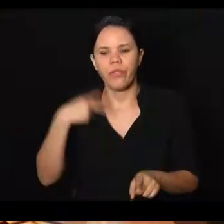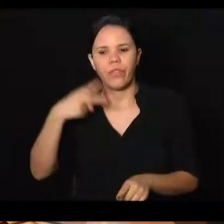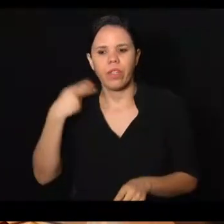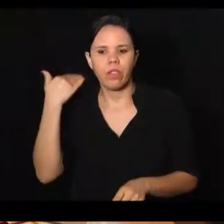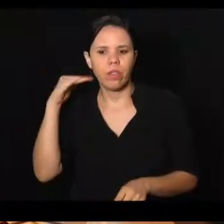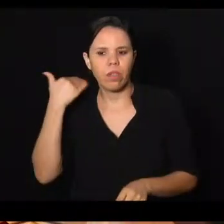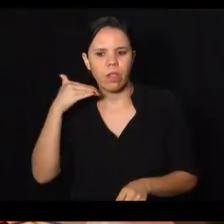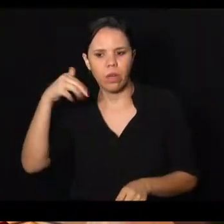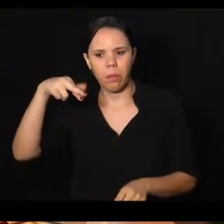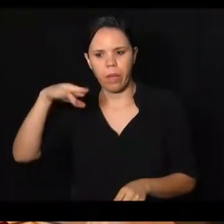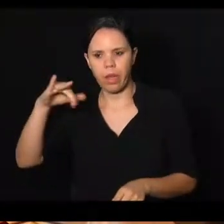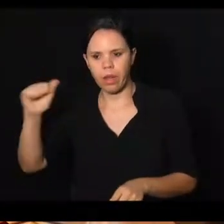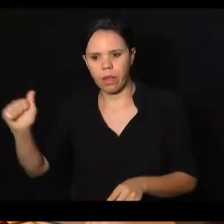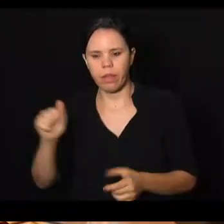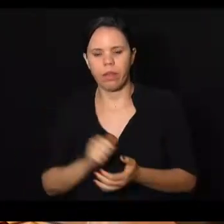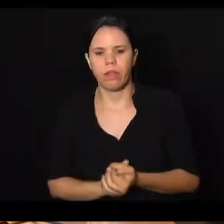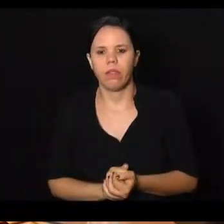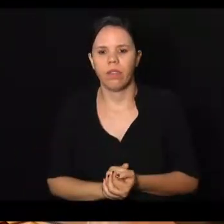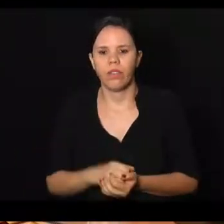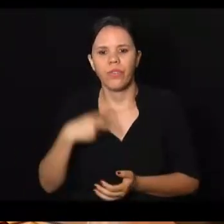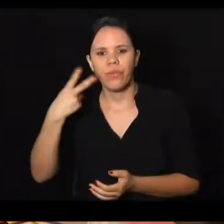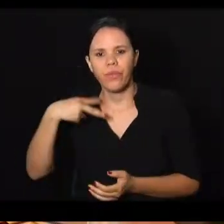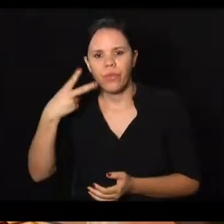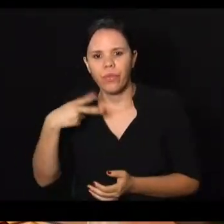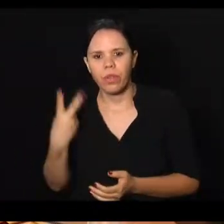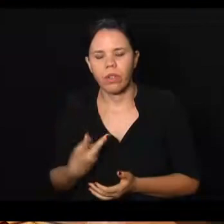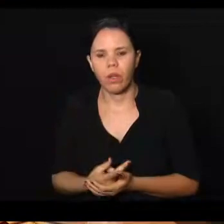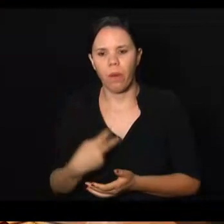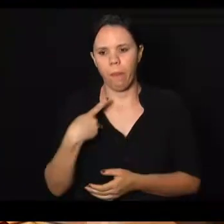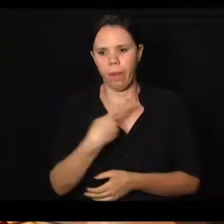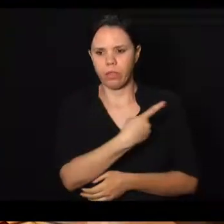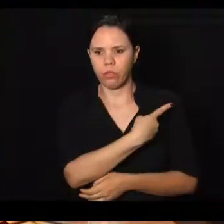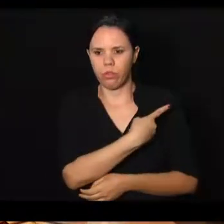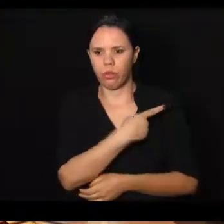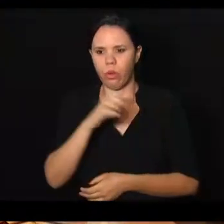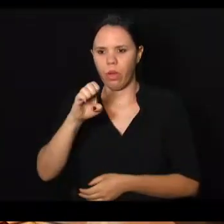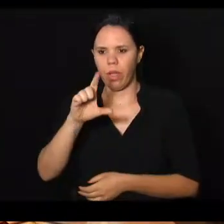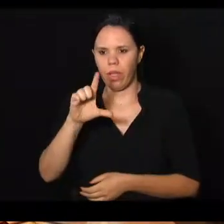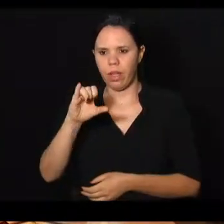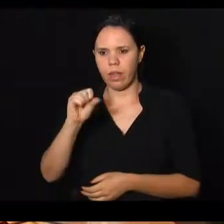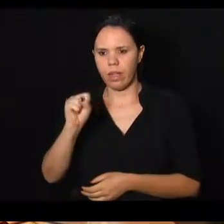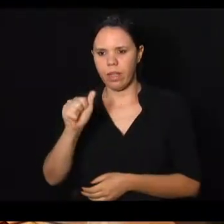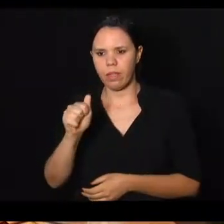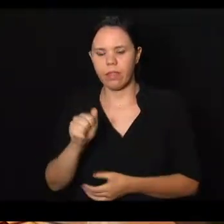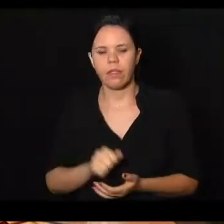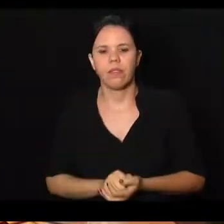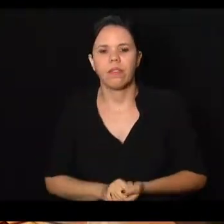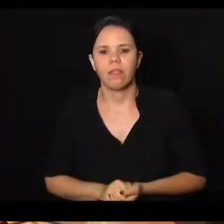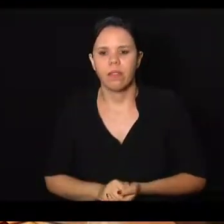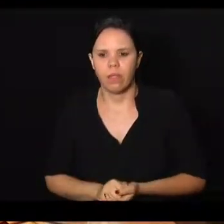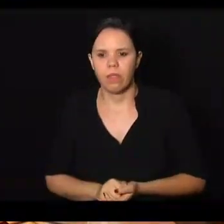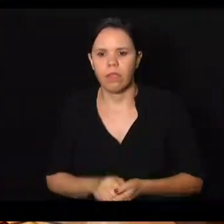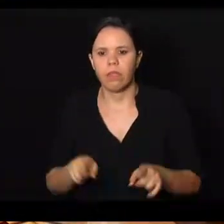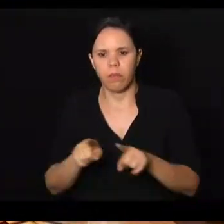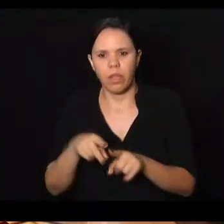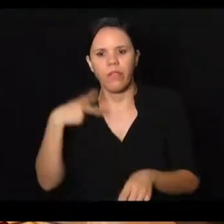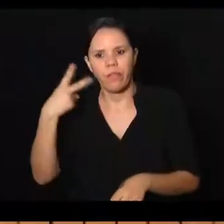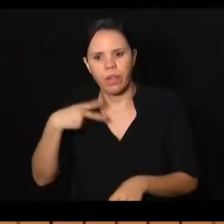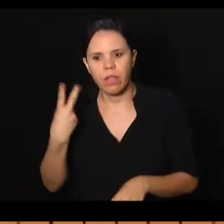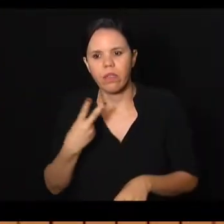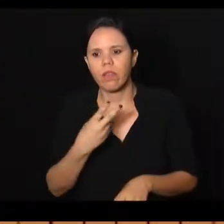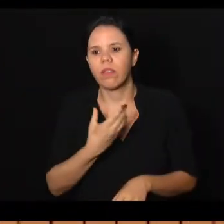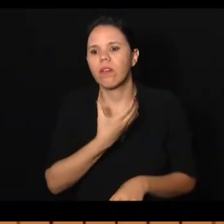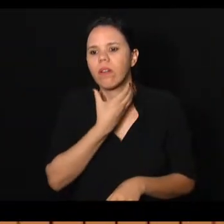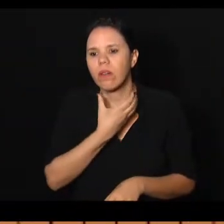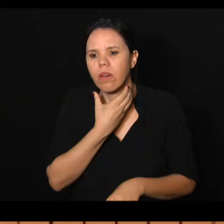Mariana Conte, o nobre vereador Pastor Elias e o nobre vereador Carmo